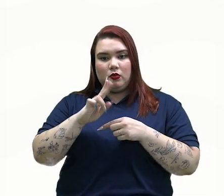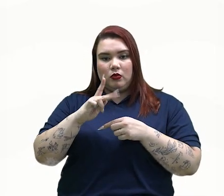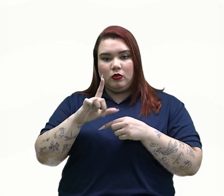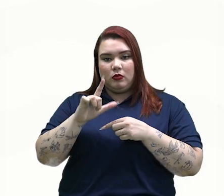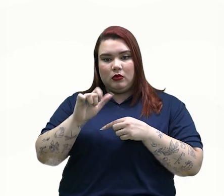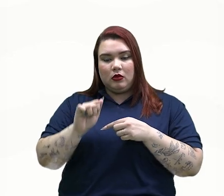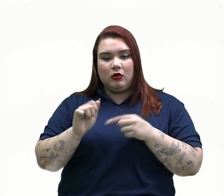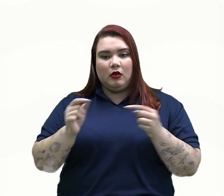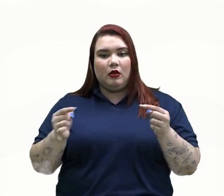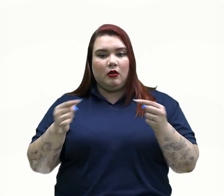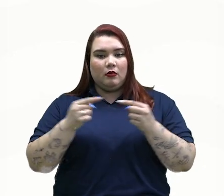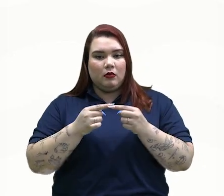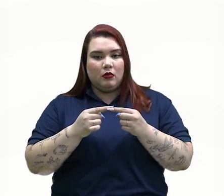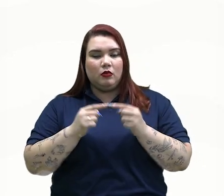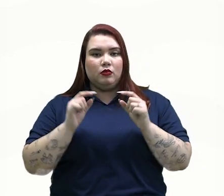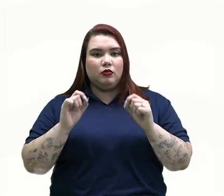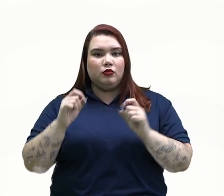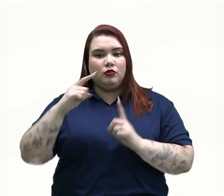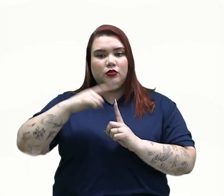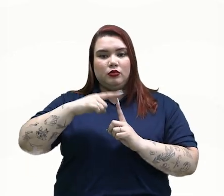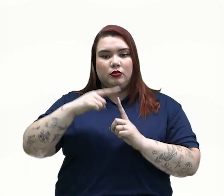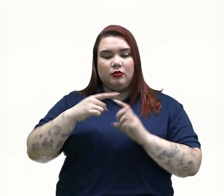posso classificar como